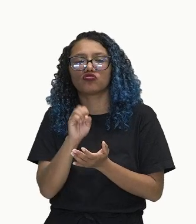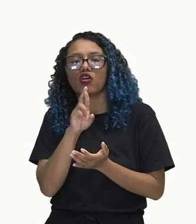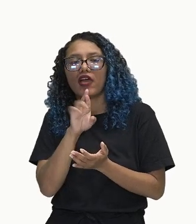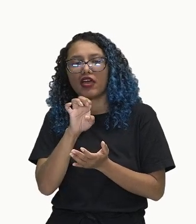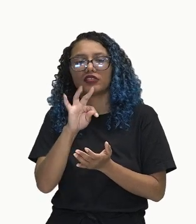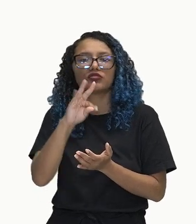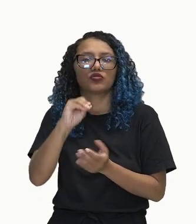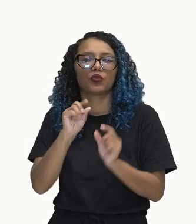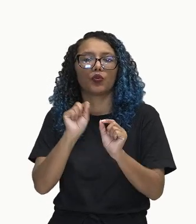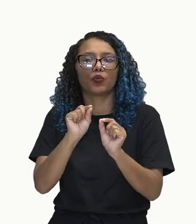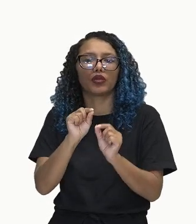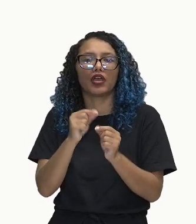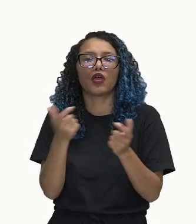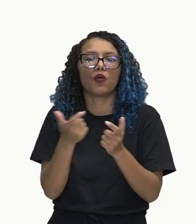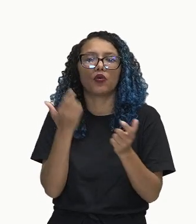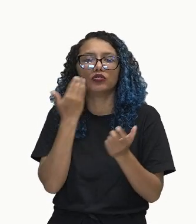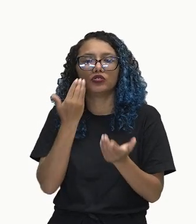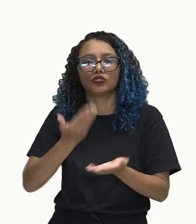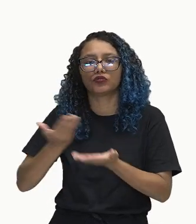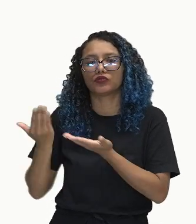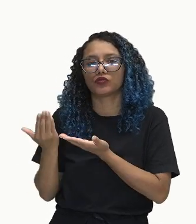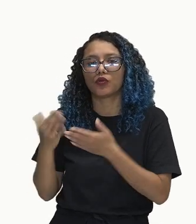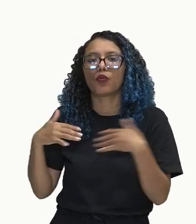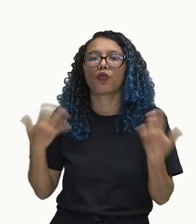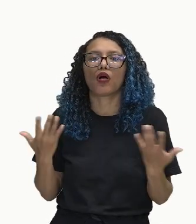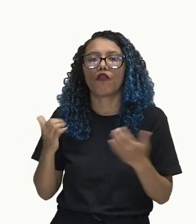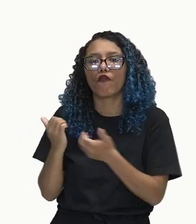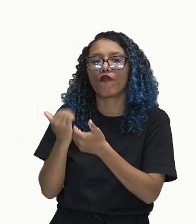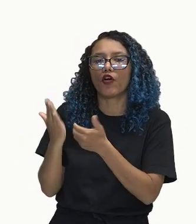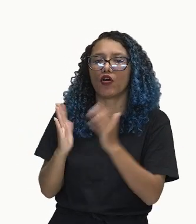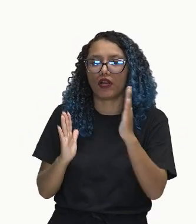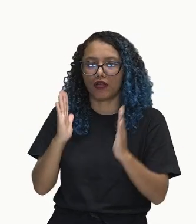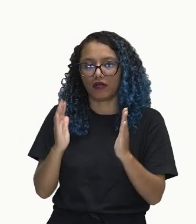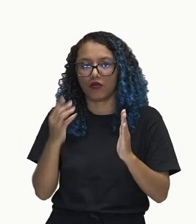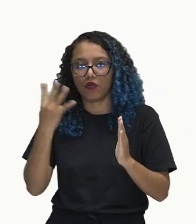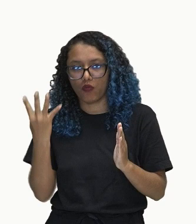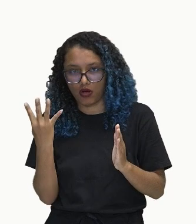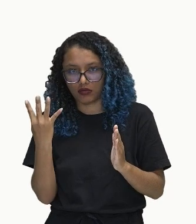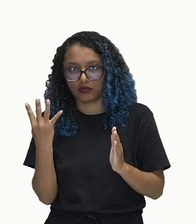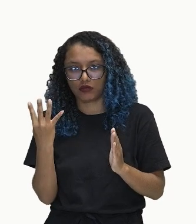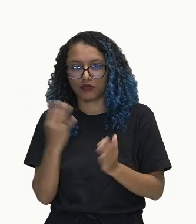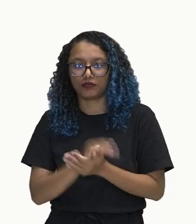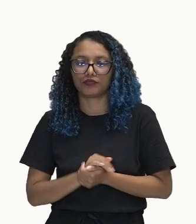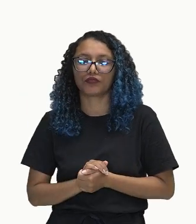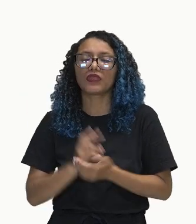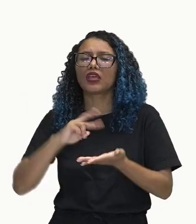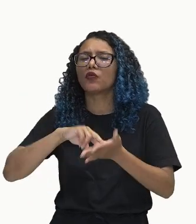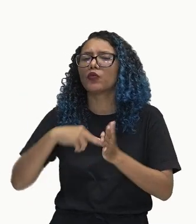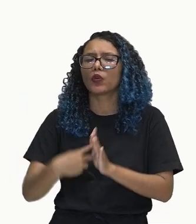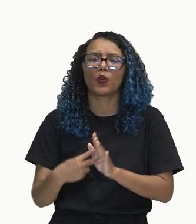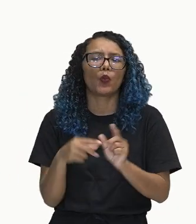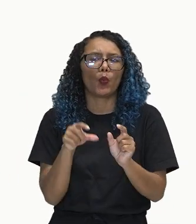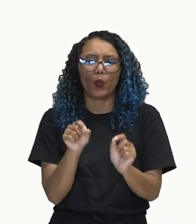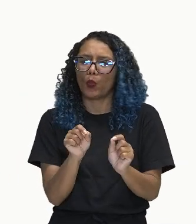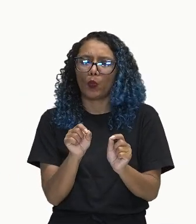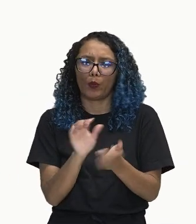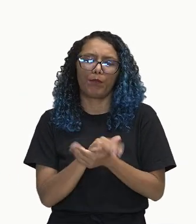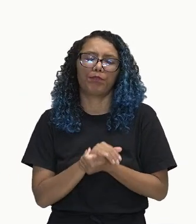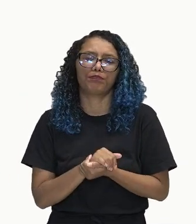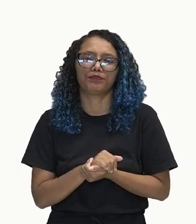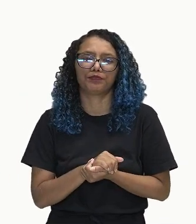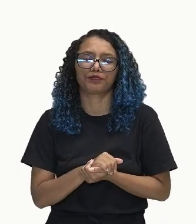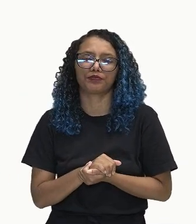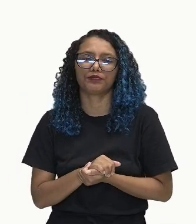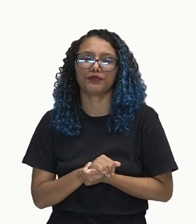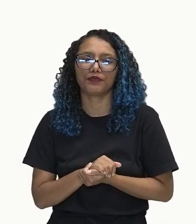nossa direita. Então, quer dizer que o nosso resto é 4. Opa! O que isso quer dizer, então? Quer dizer que,